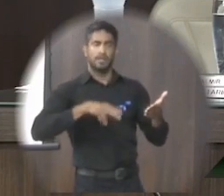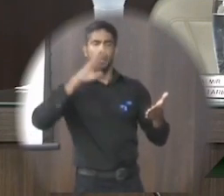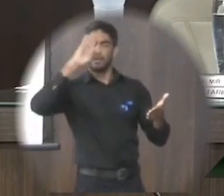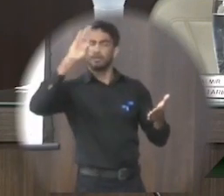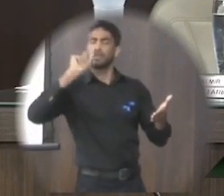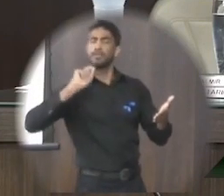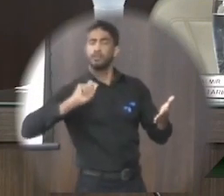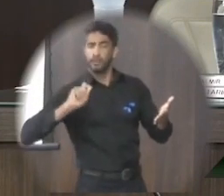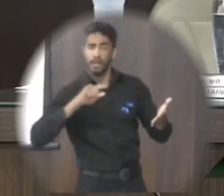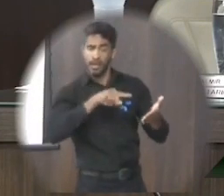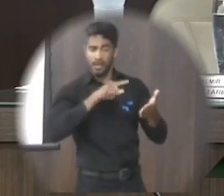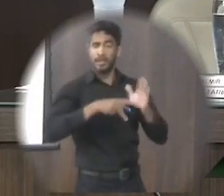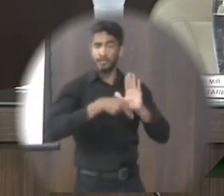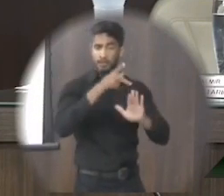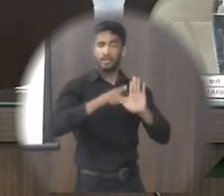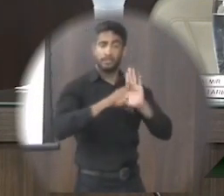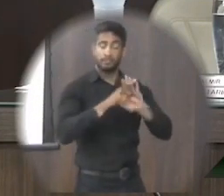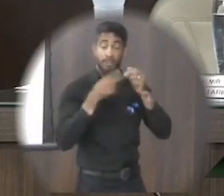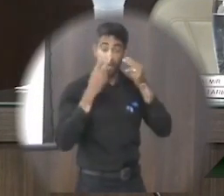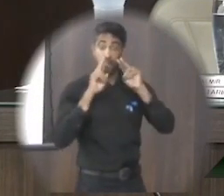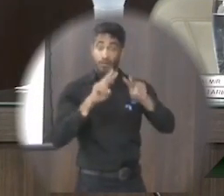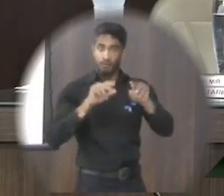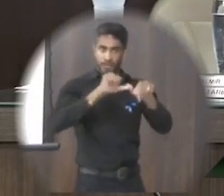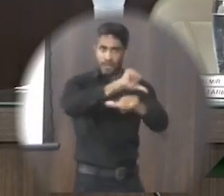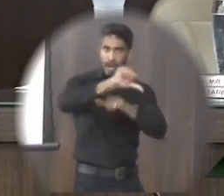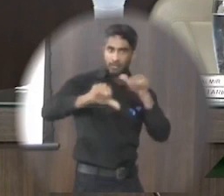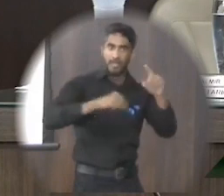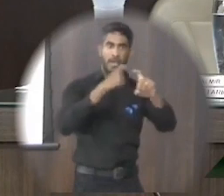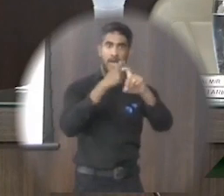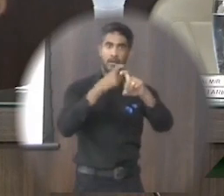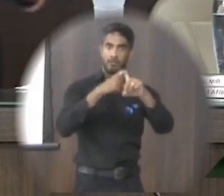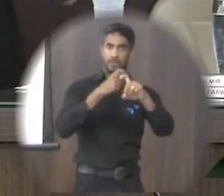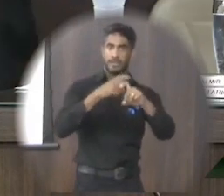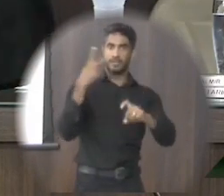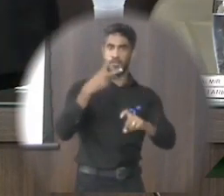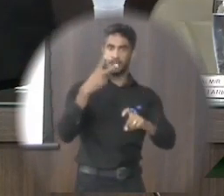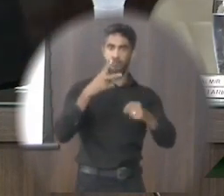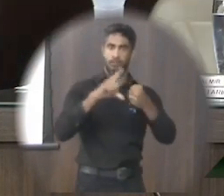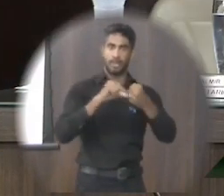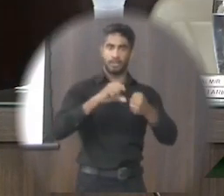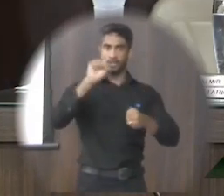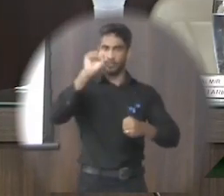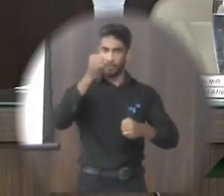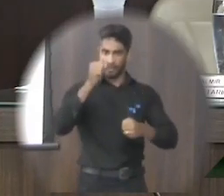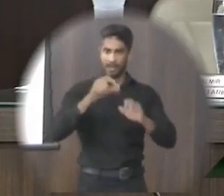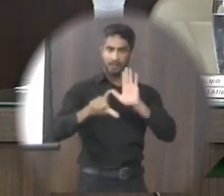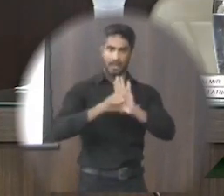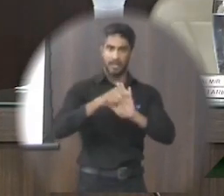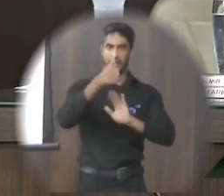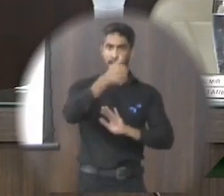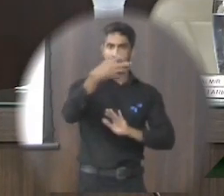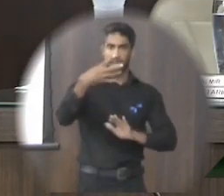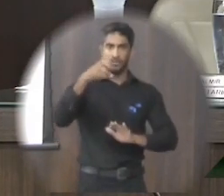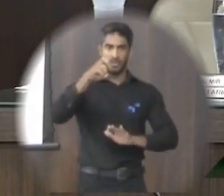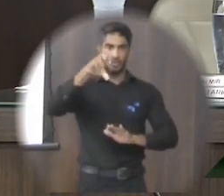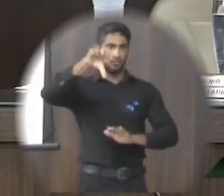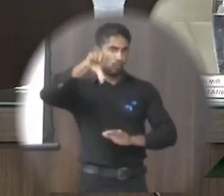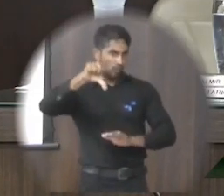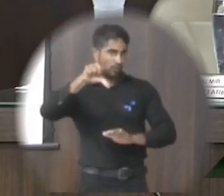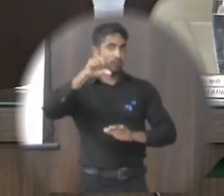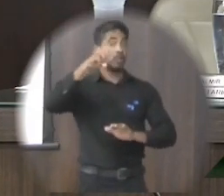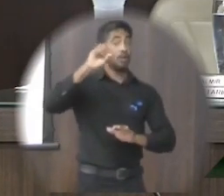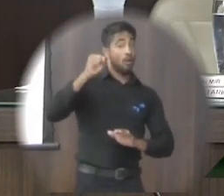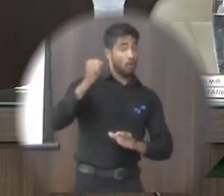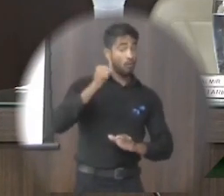Fundamentação. O projeto de lei visa alterar o inciso 2º do artigo 8º da lei 1459, de 8